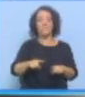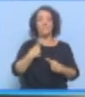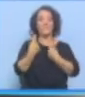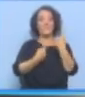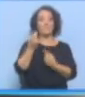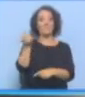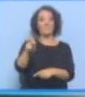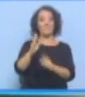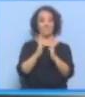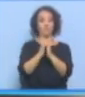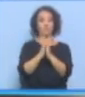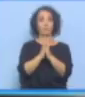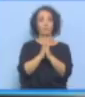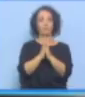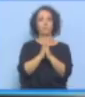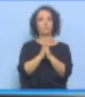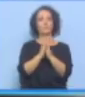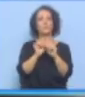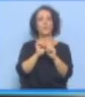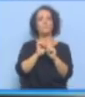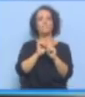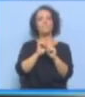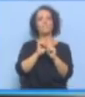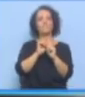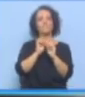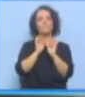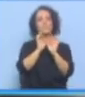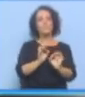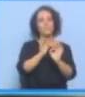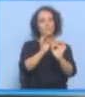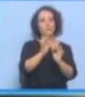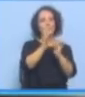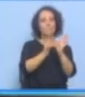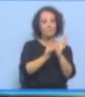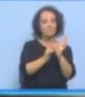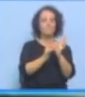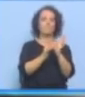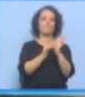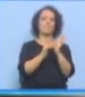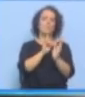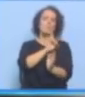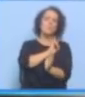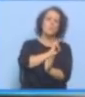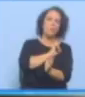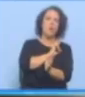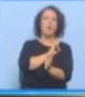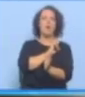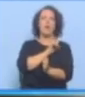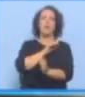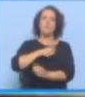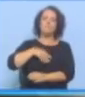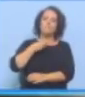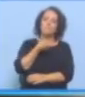tornou-se uma religião de devoções, de muita santidade pessoal, de muita